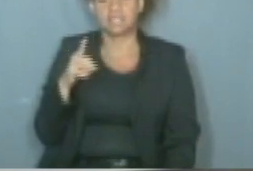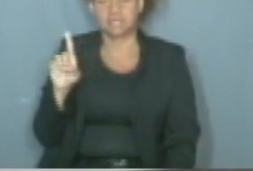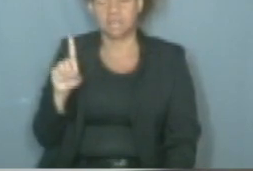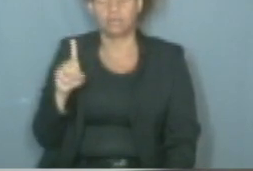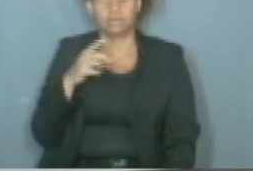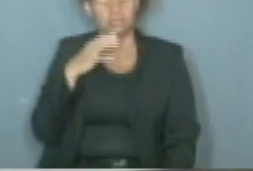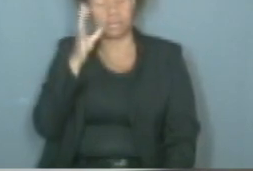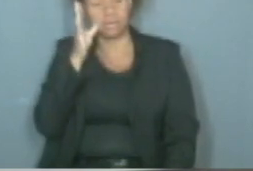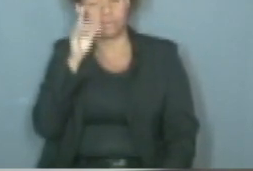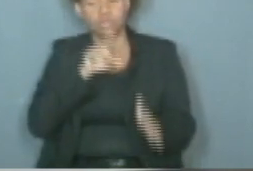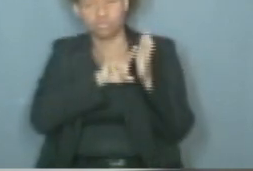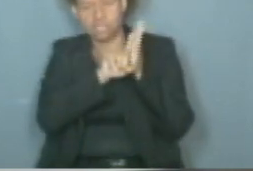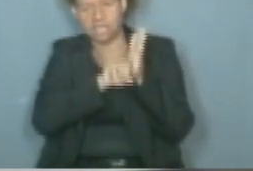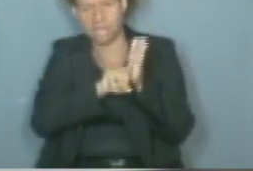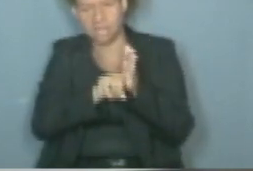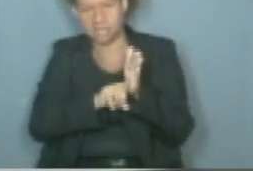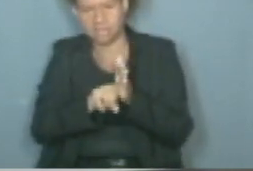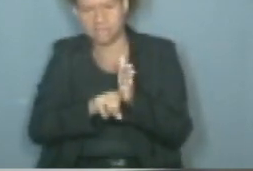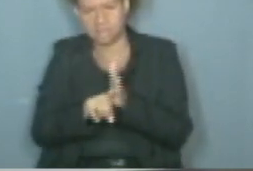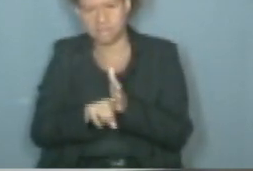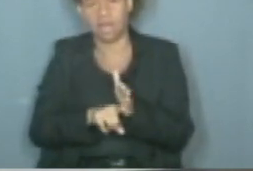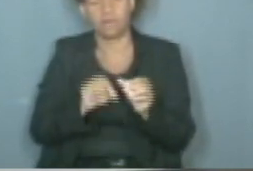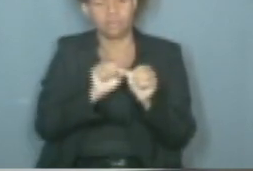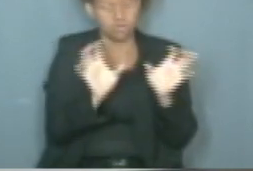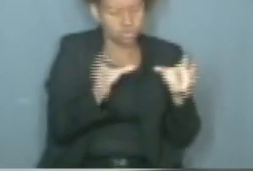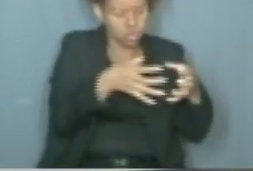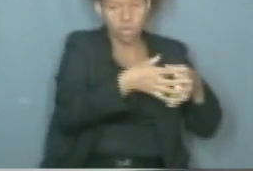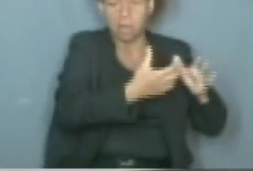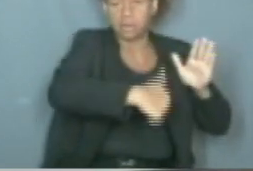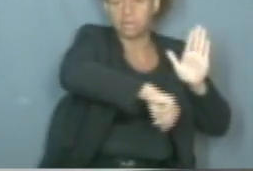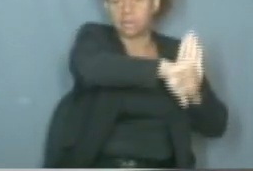investigação, de associação criminosa,